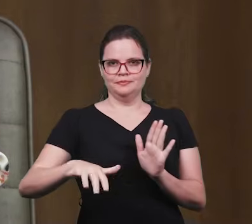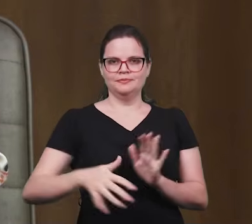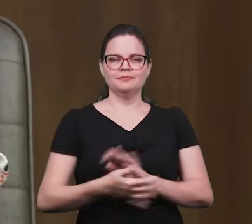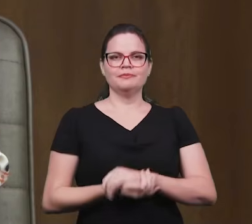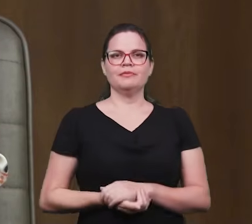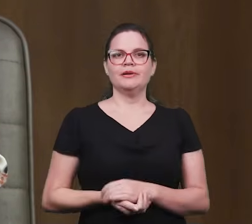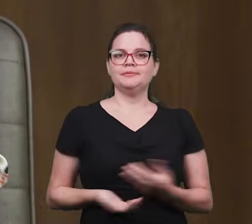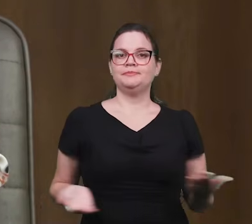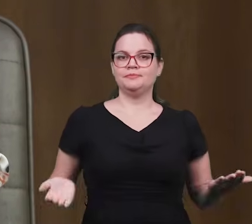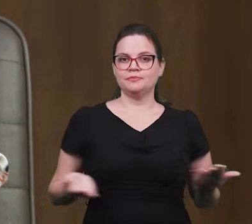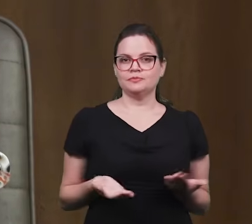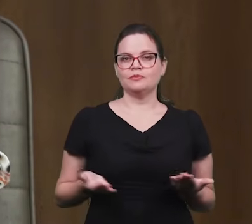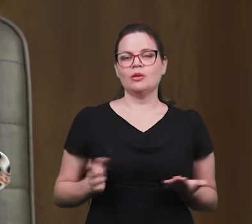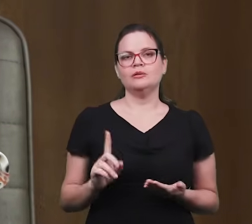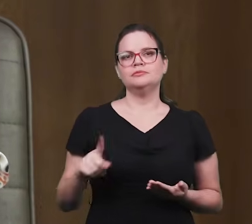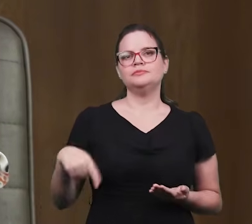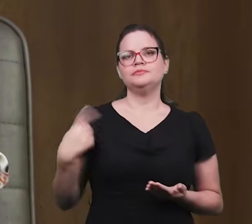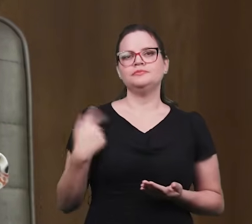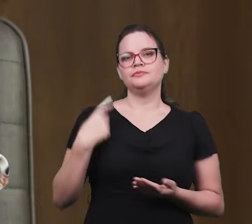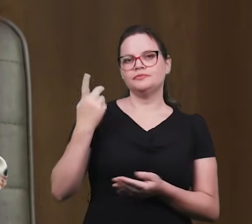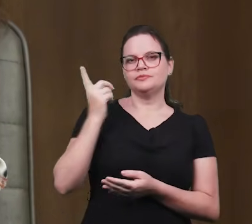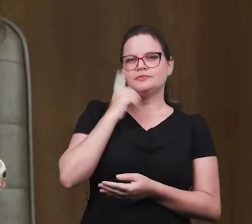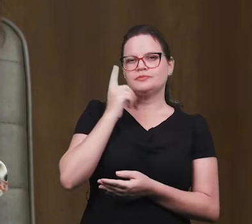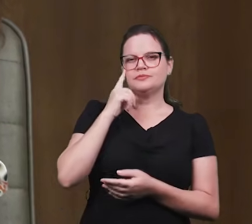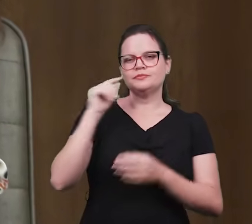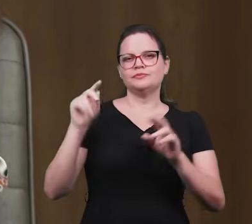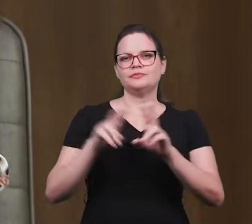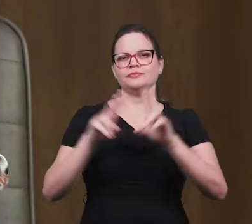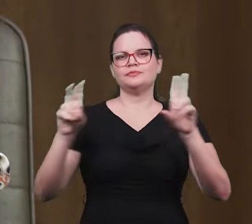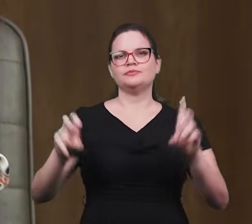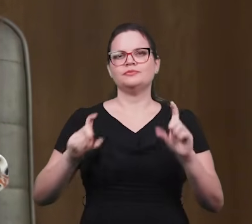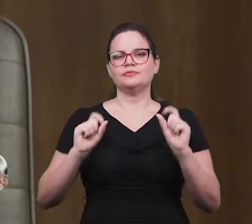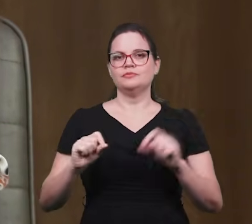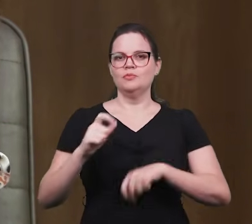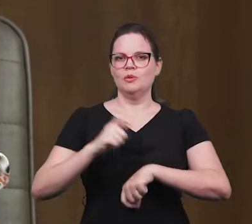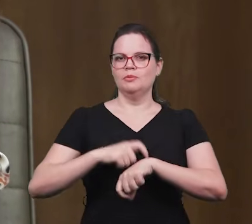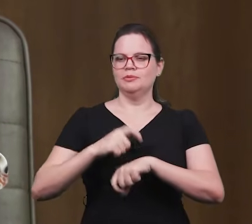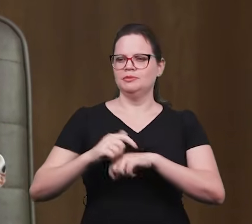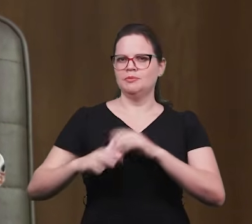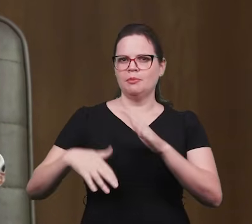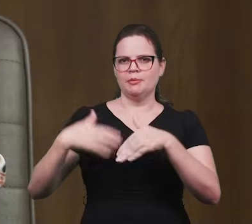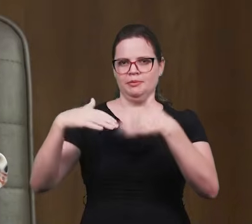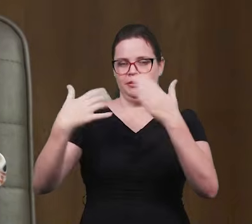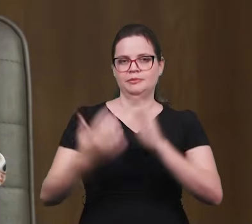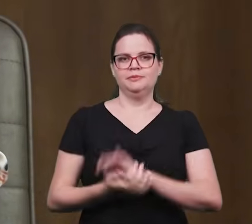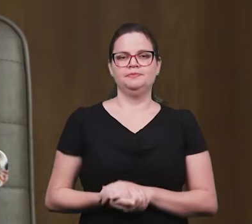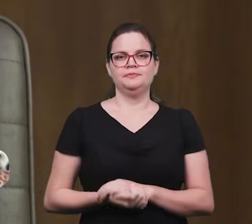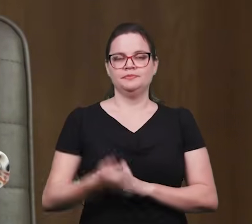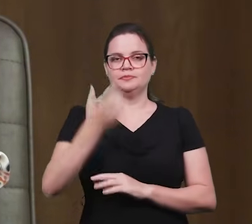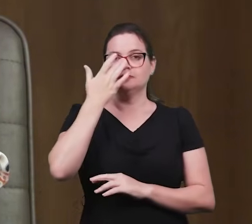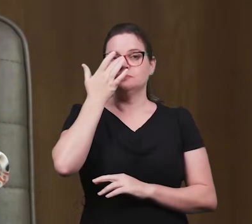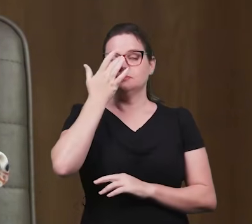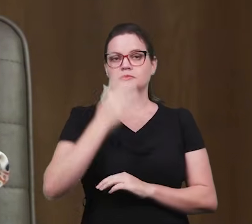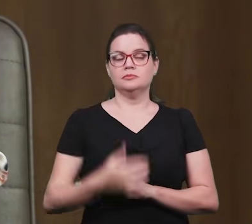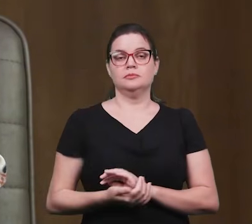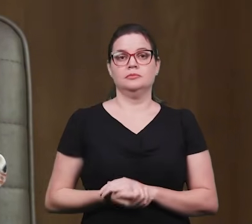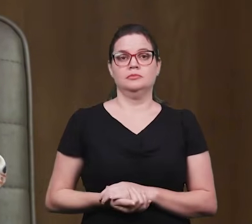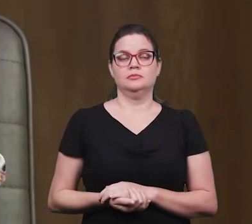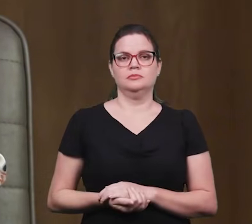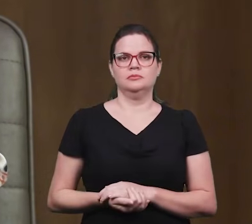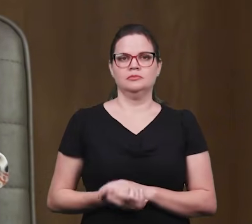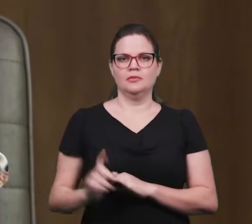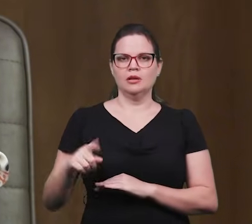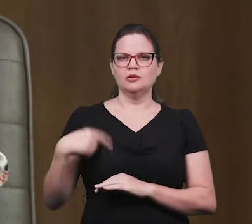E hoje nós vamos falar, né, sobre esse desenvolvimento. Nós estamos, né, agora nesse período onde